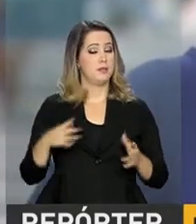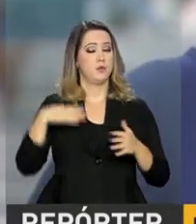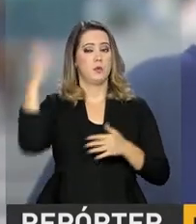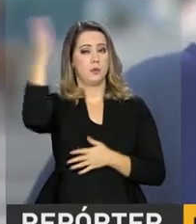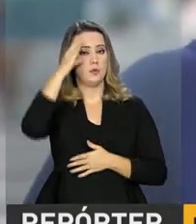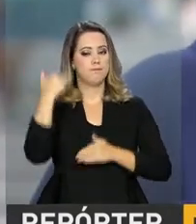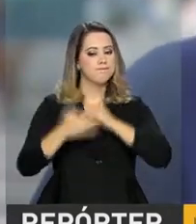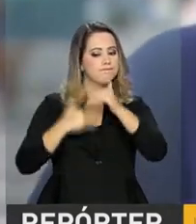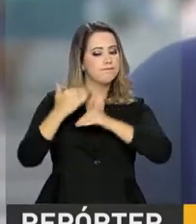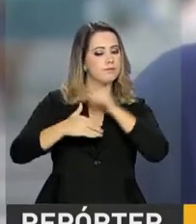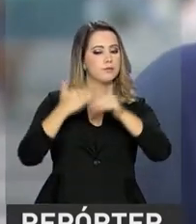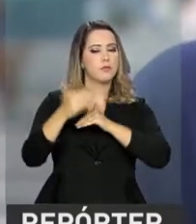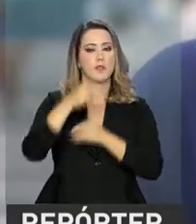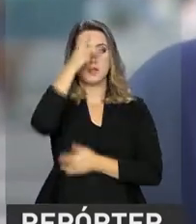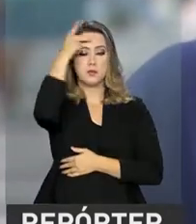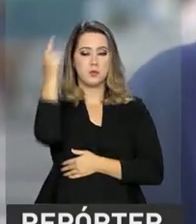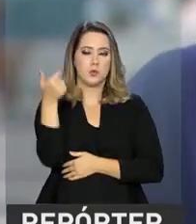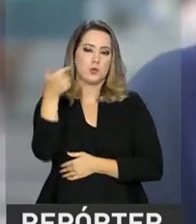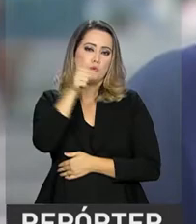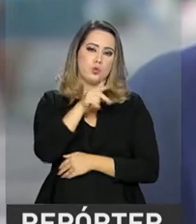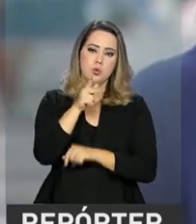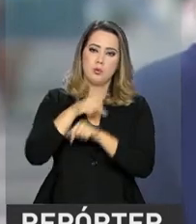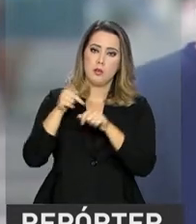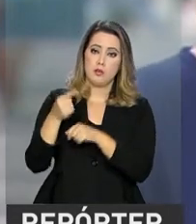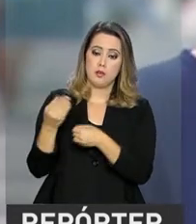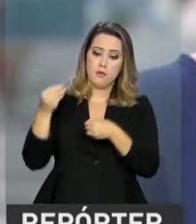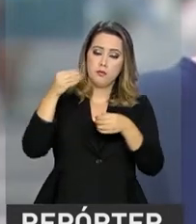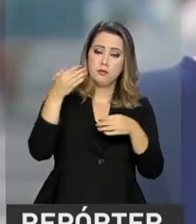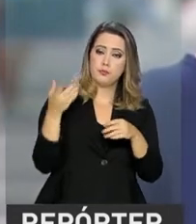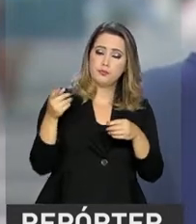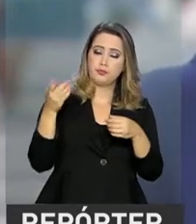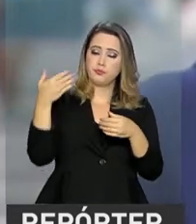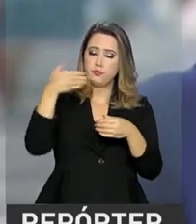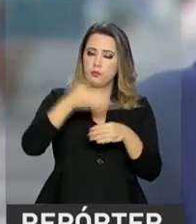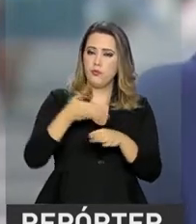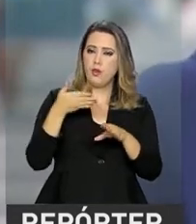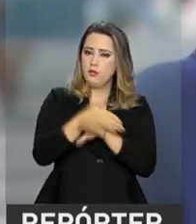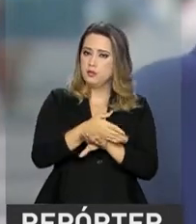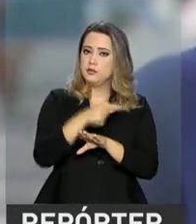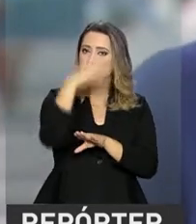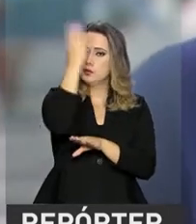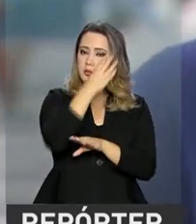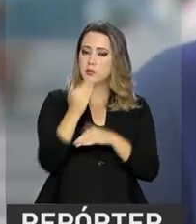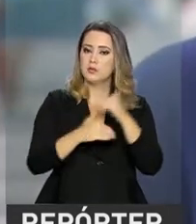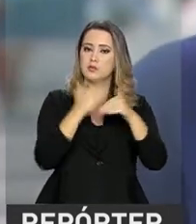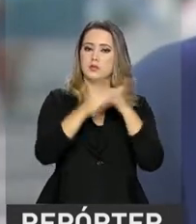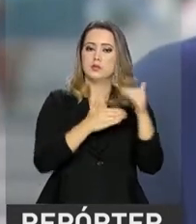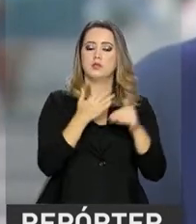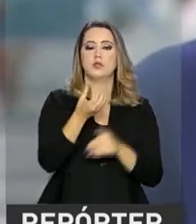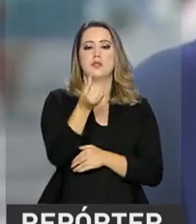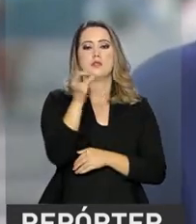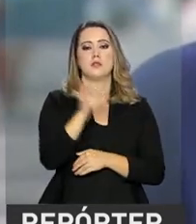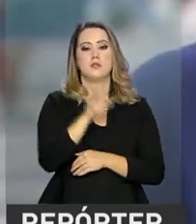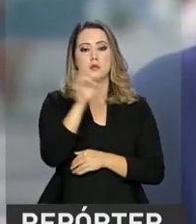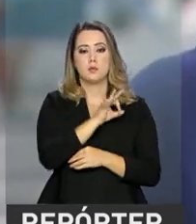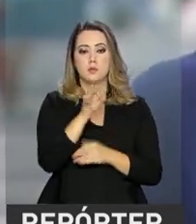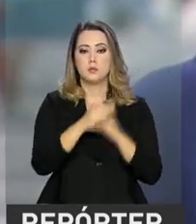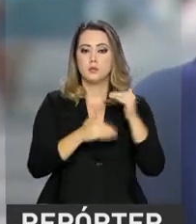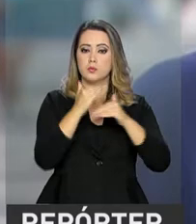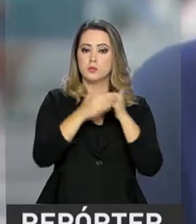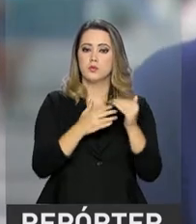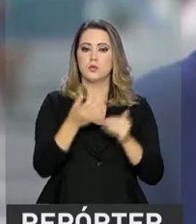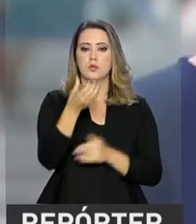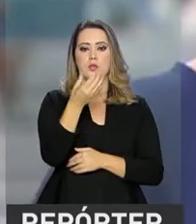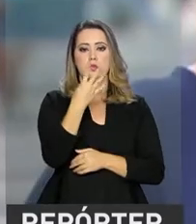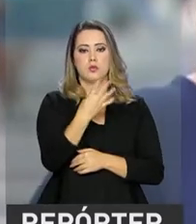Embratur, os gastos dos estrangeiros no país cresceram cerca de 6% em outubro, gerando uma receita de mais de 460